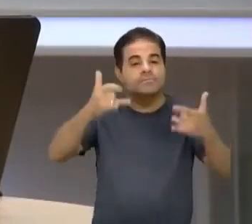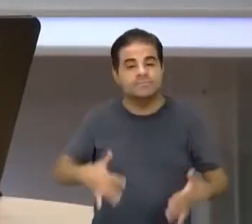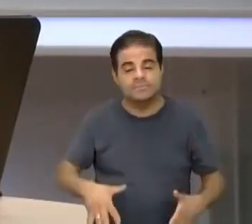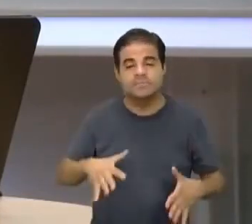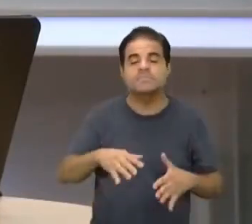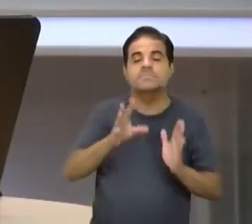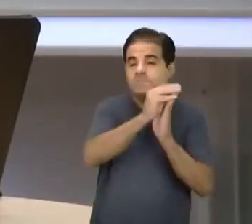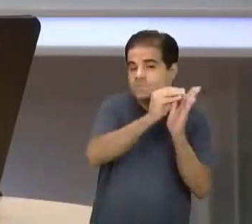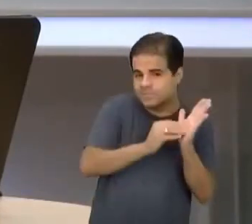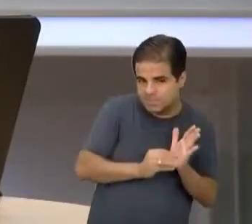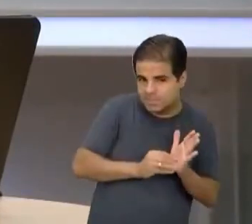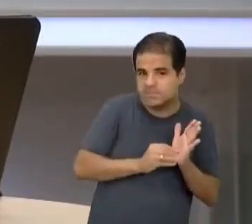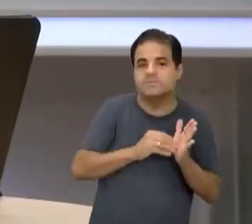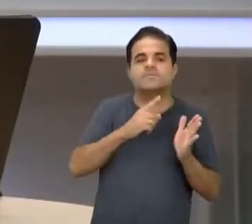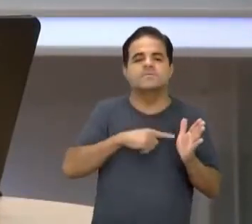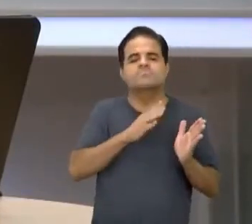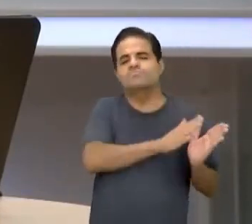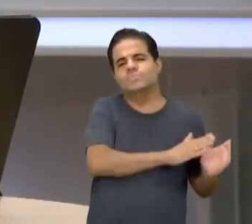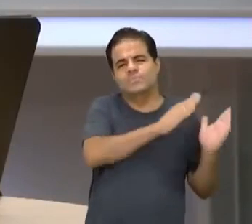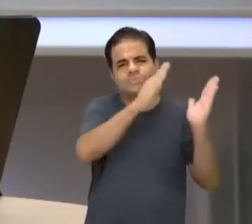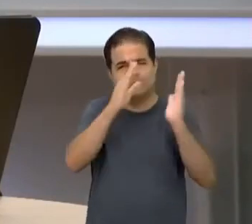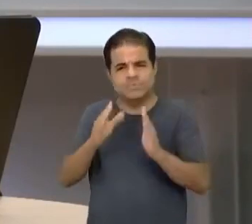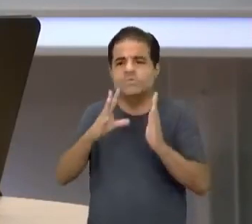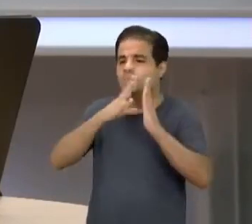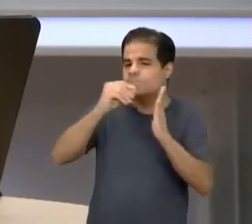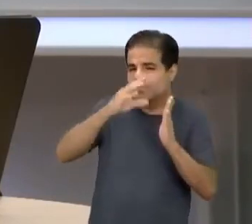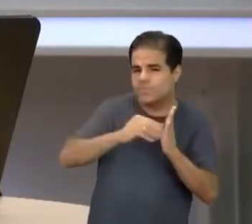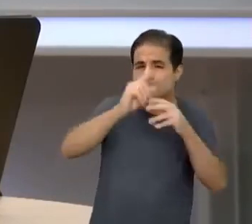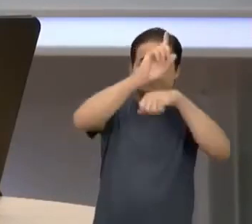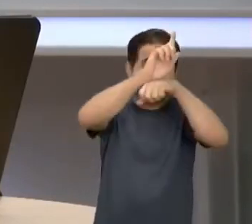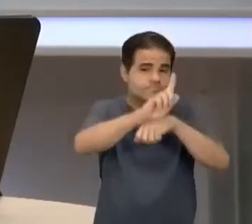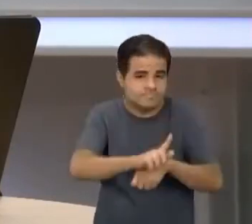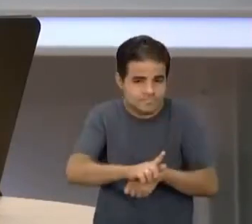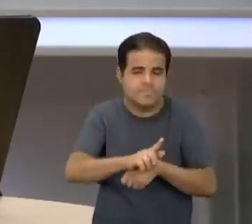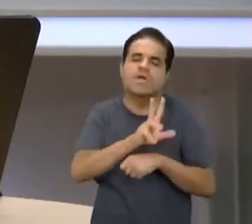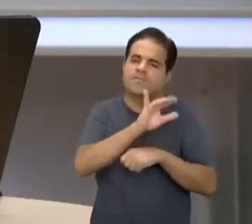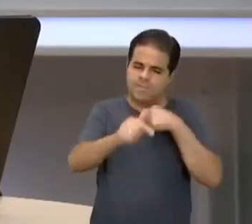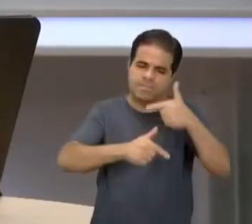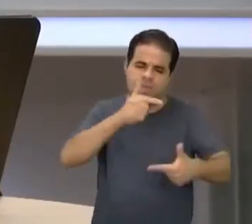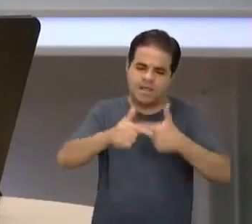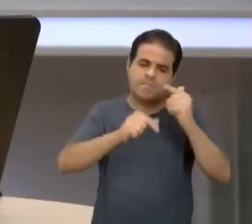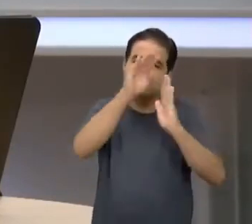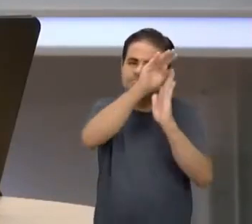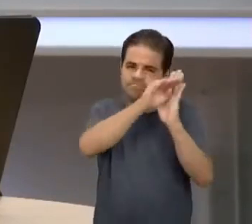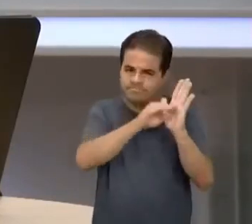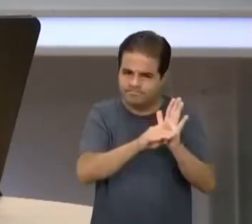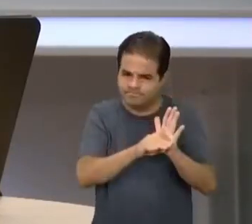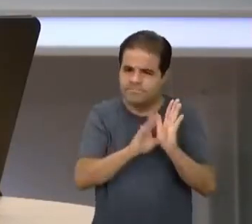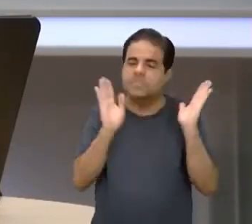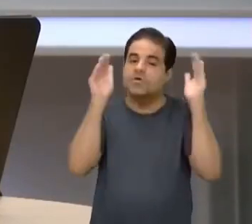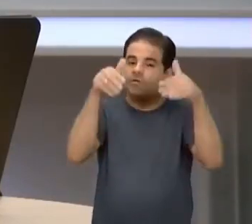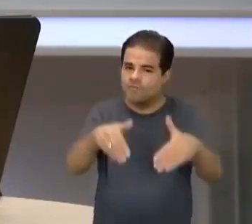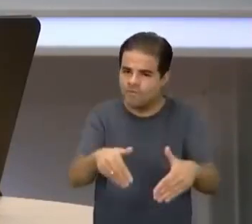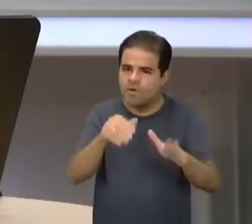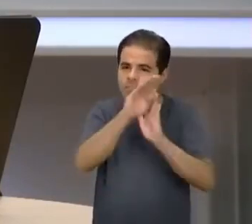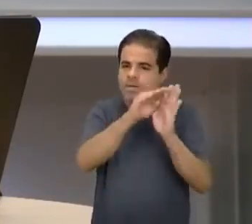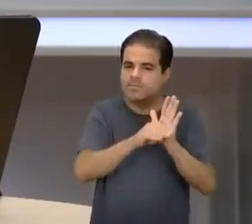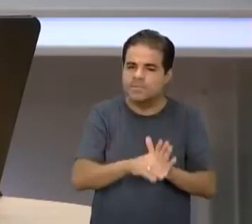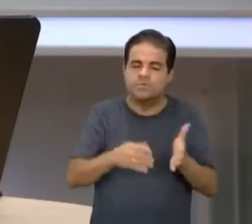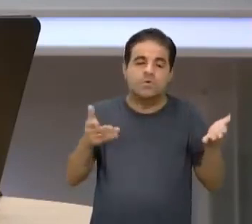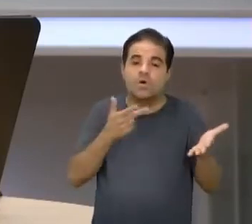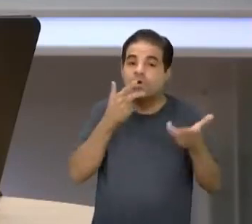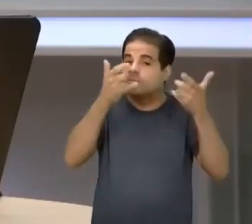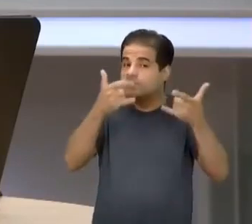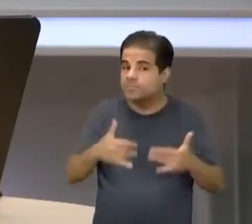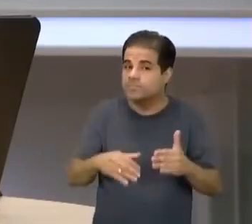já passamos a agenda, mas enfim, a gente vai falar sobre o modelo de gestão e a gente vai trabalhar as premissas, foco nas premissas, hoje a gente viu